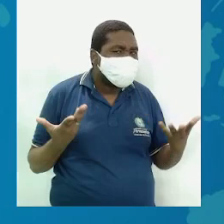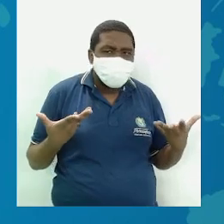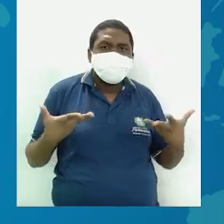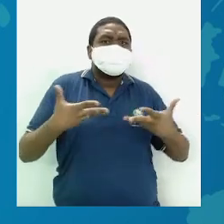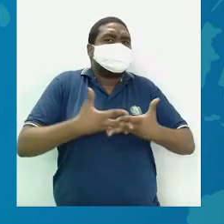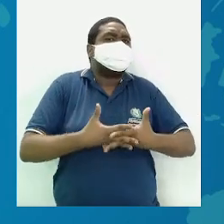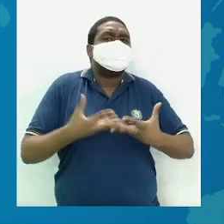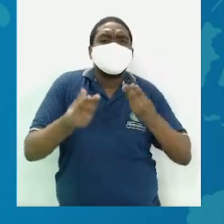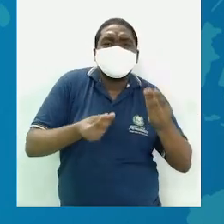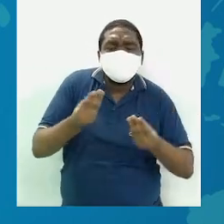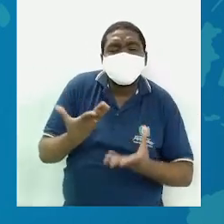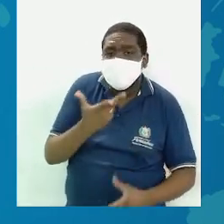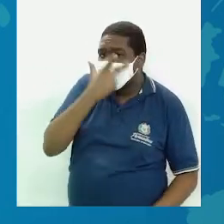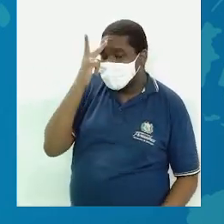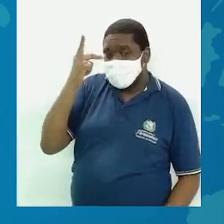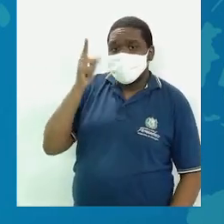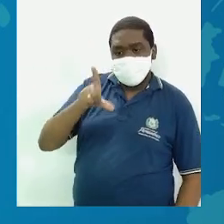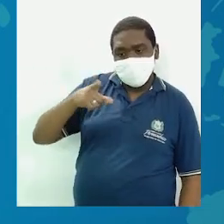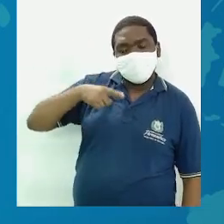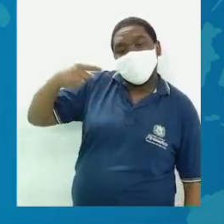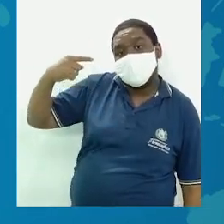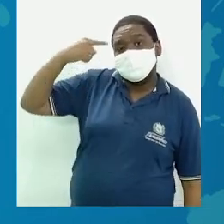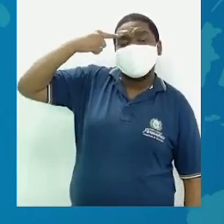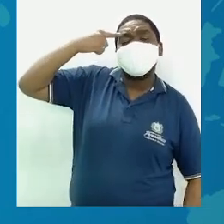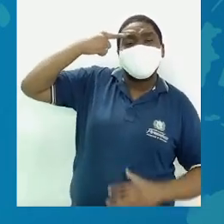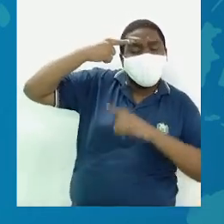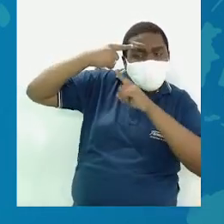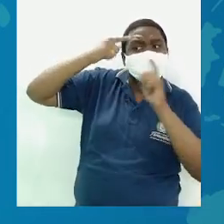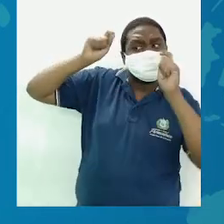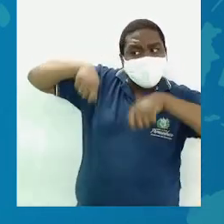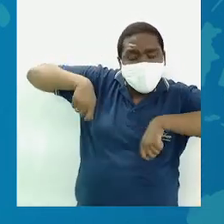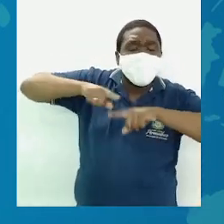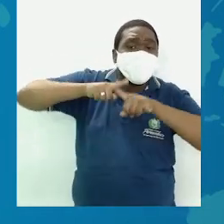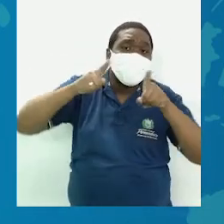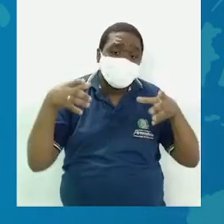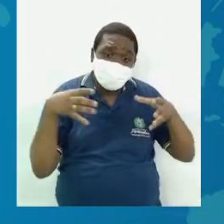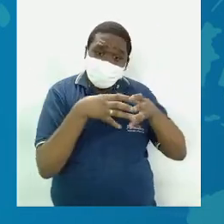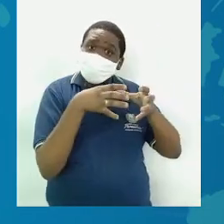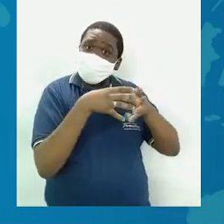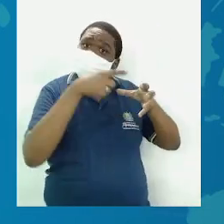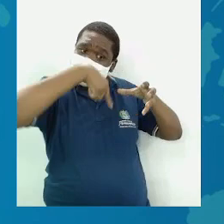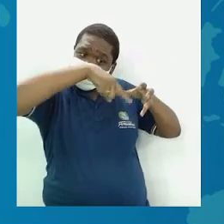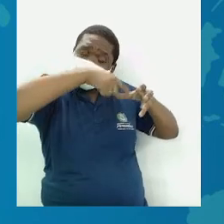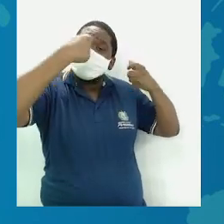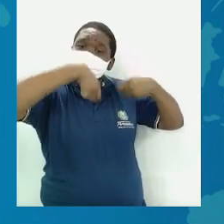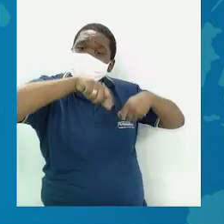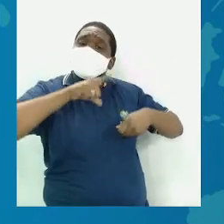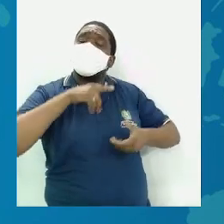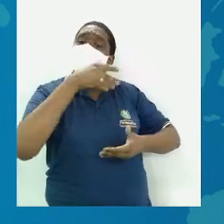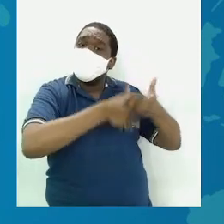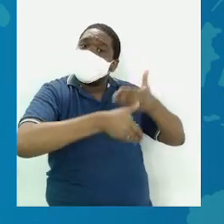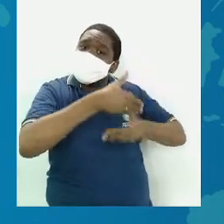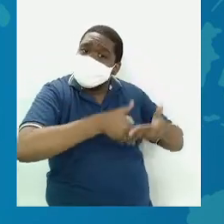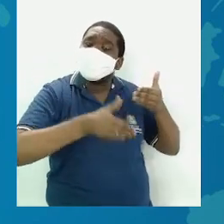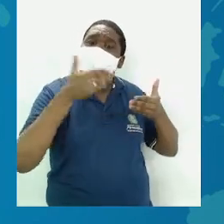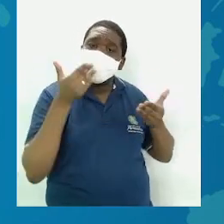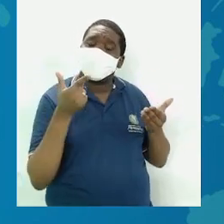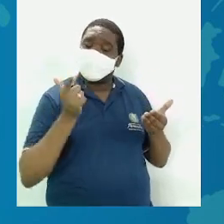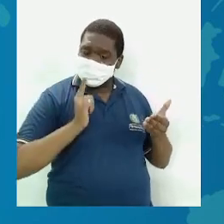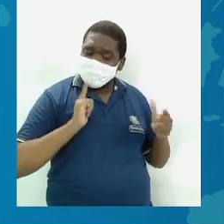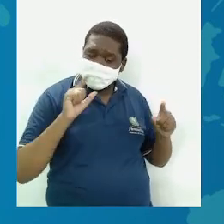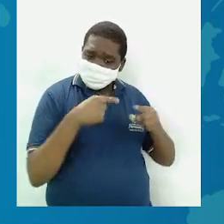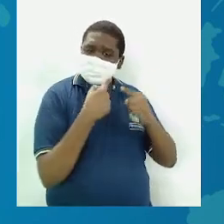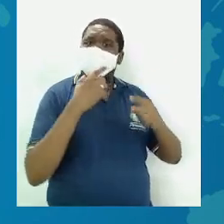sua forma de pensar, ao mesmo tempo que dentro de uma coletividade ele tem que participar e agir a partir da ética,